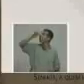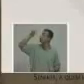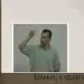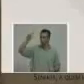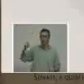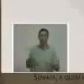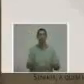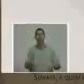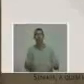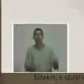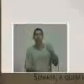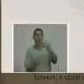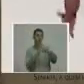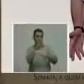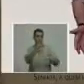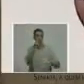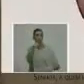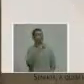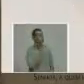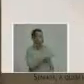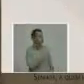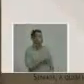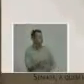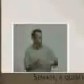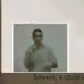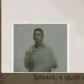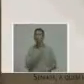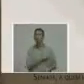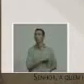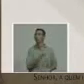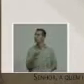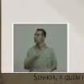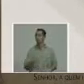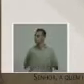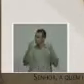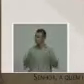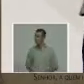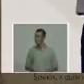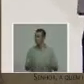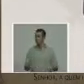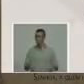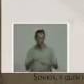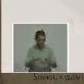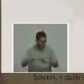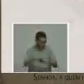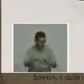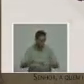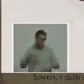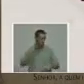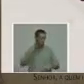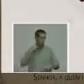Então, meu irmão, minha irmã, o seu coração não pode estar guardado no meio dessa futrica, dessa